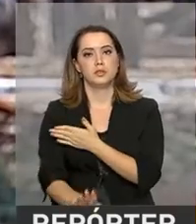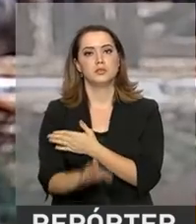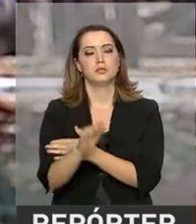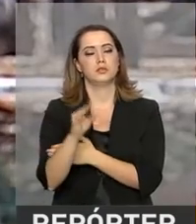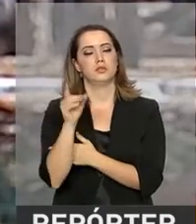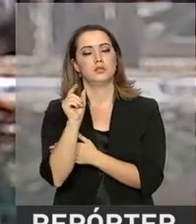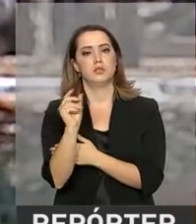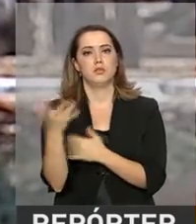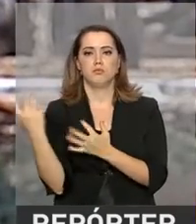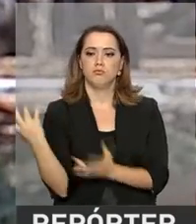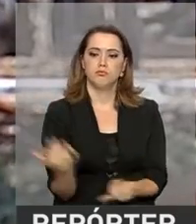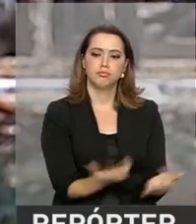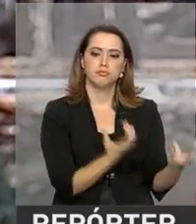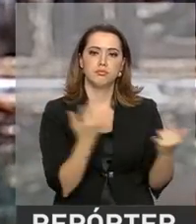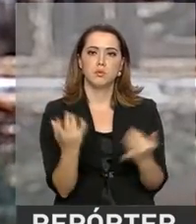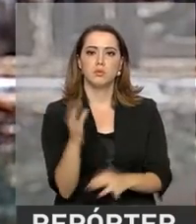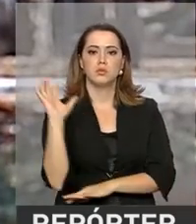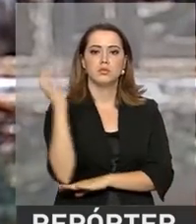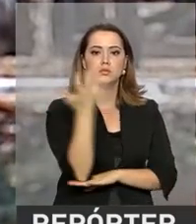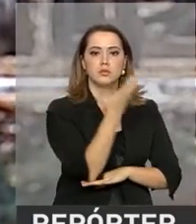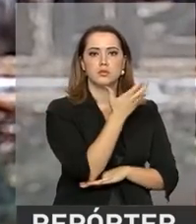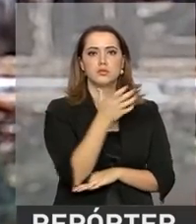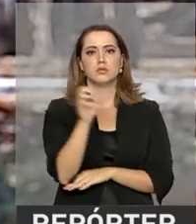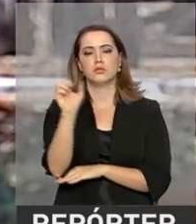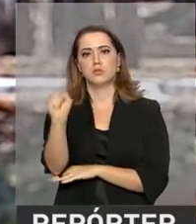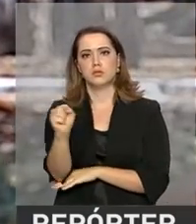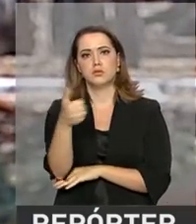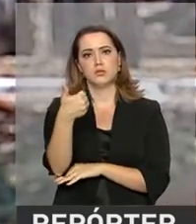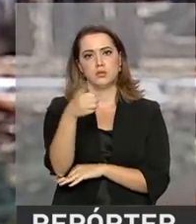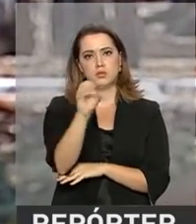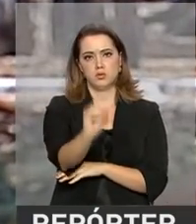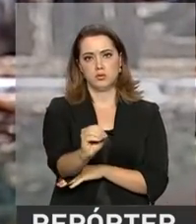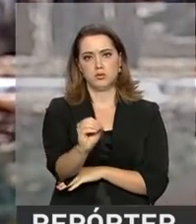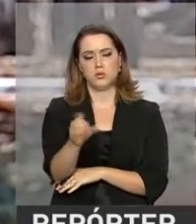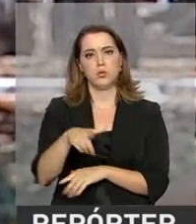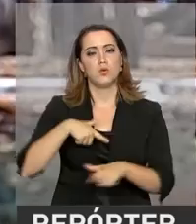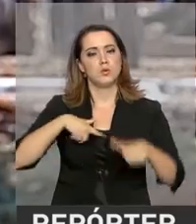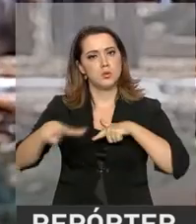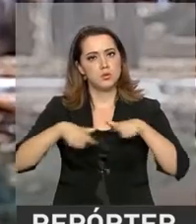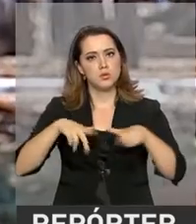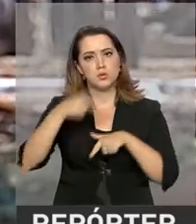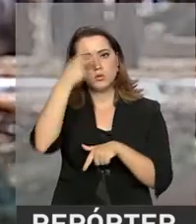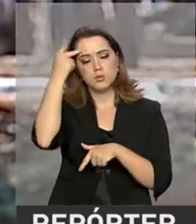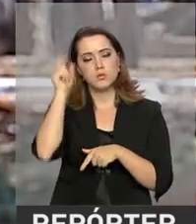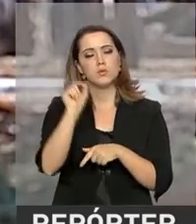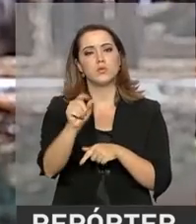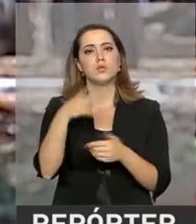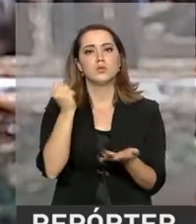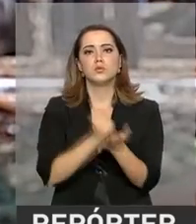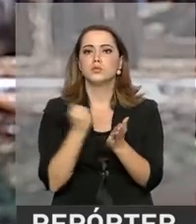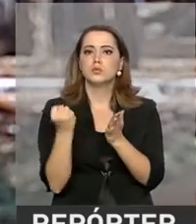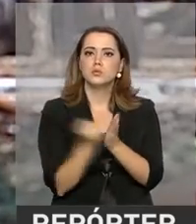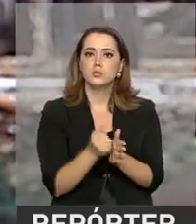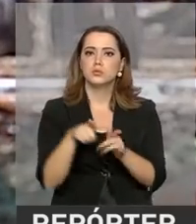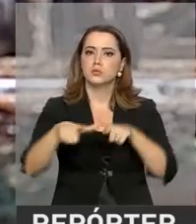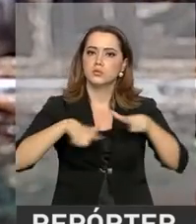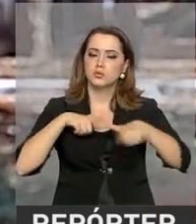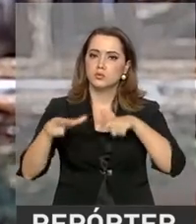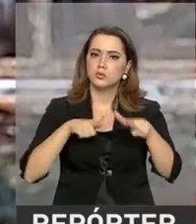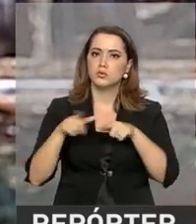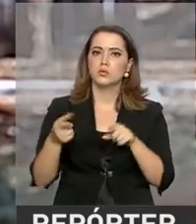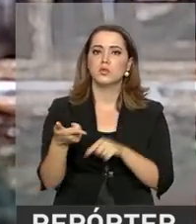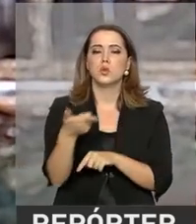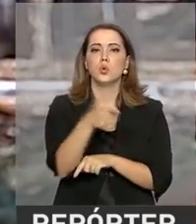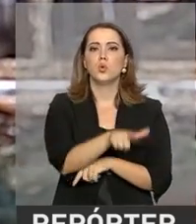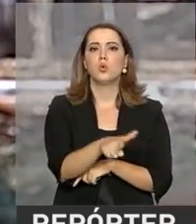florestais em 2016 810 brigadistas foram contratados pelo órgão para trabalhar nas operações e